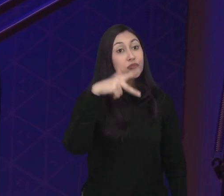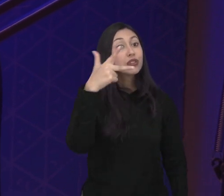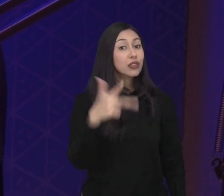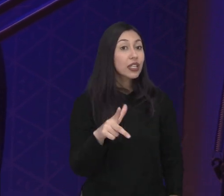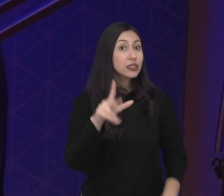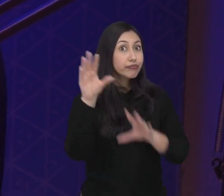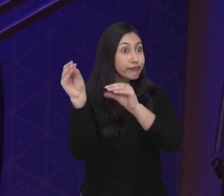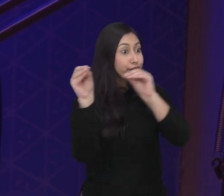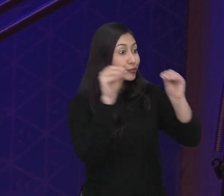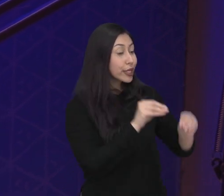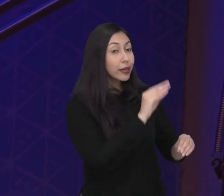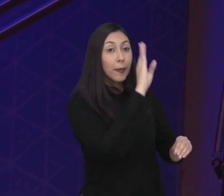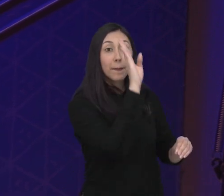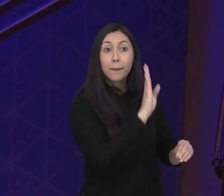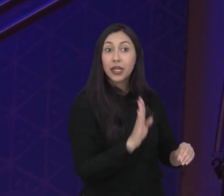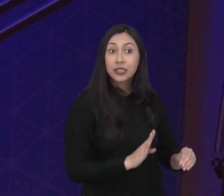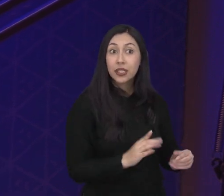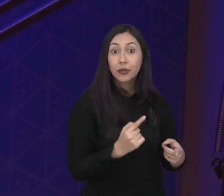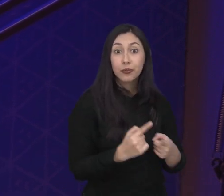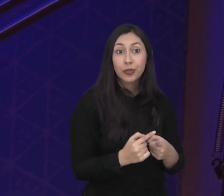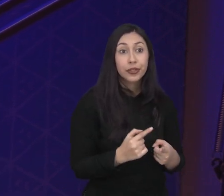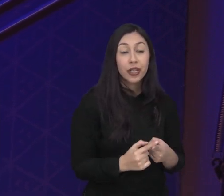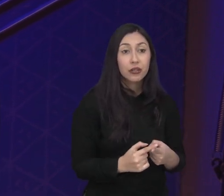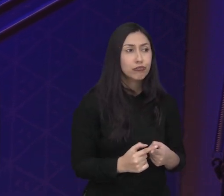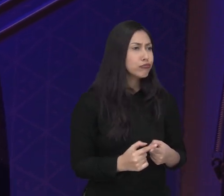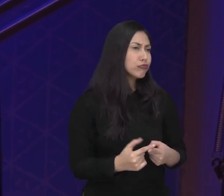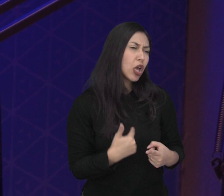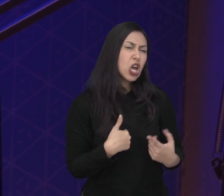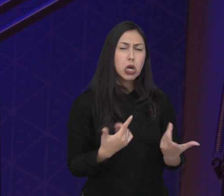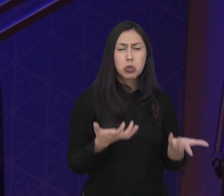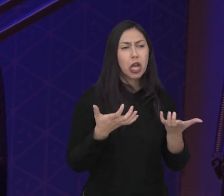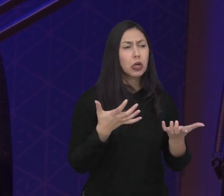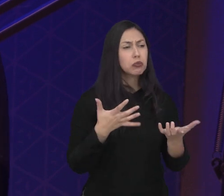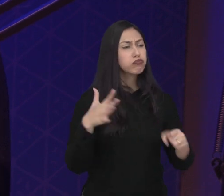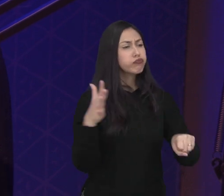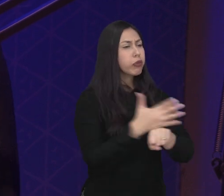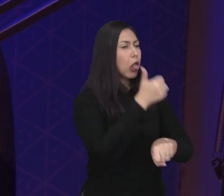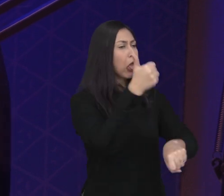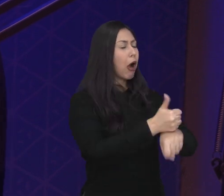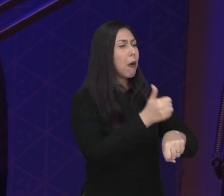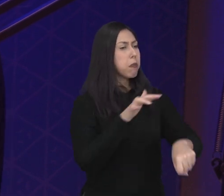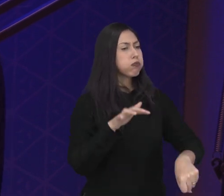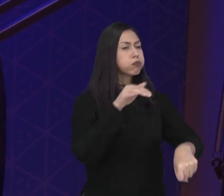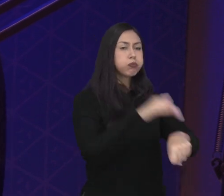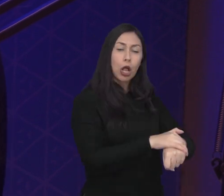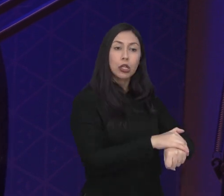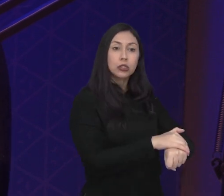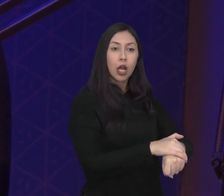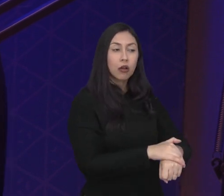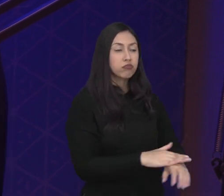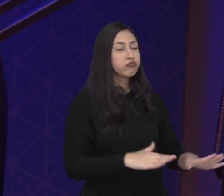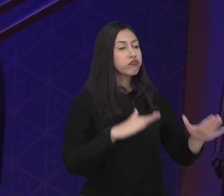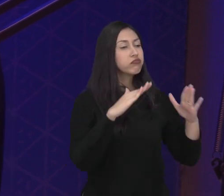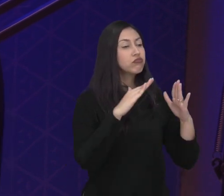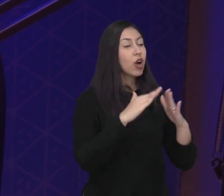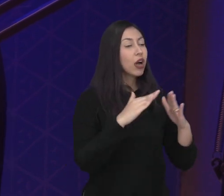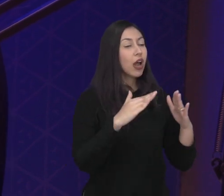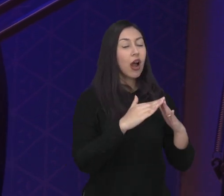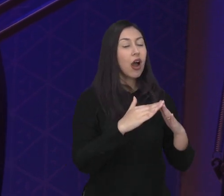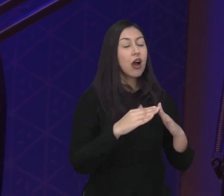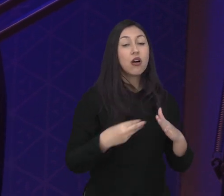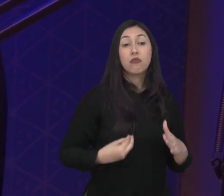coroa portuguesa e vieram para cá porque simplesmente vieram para cá para colonizar aqui, se estabelecer aqui e ter uma